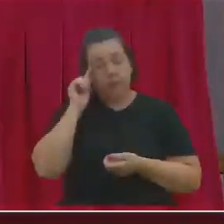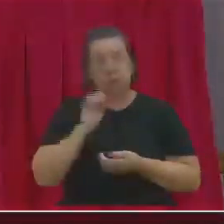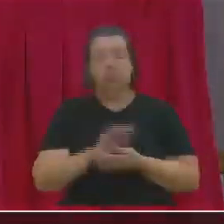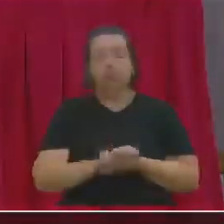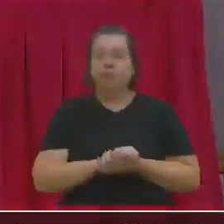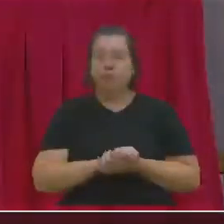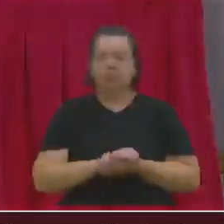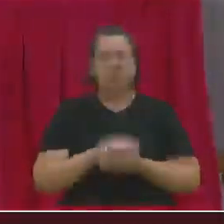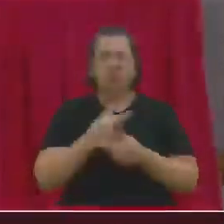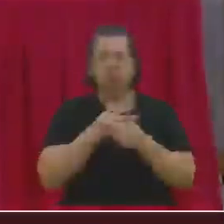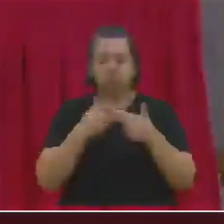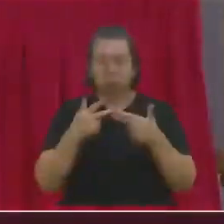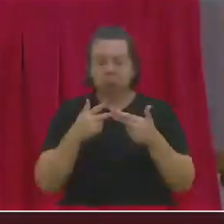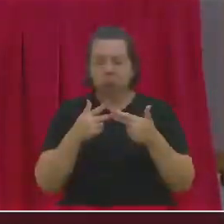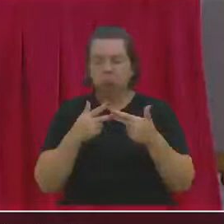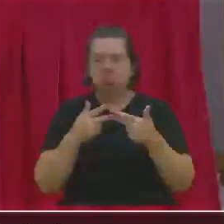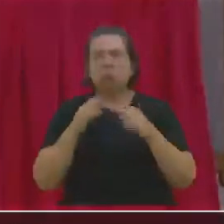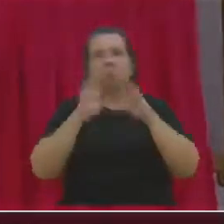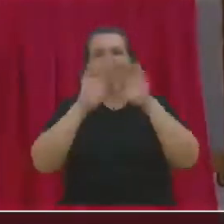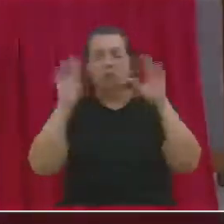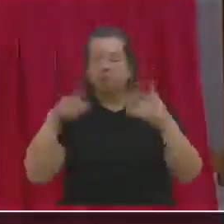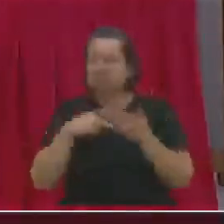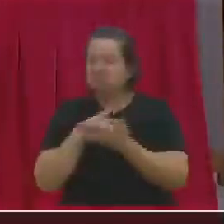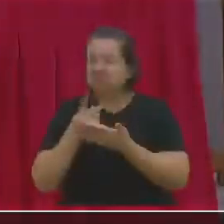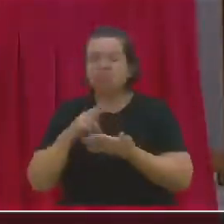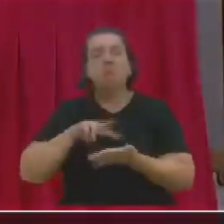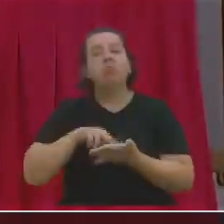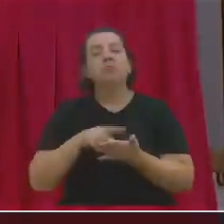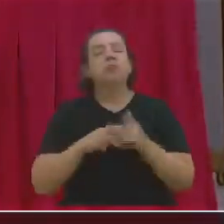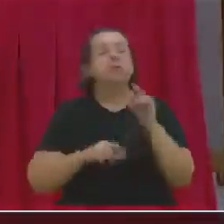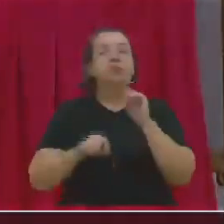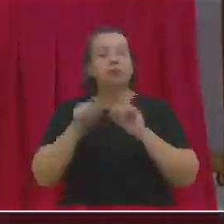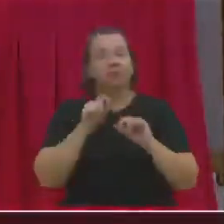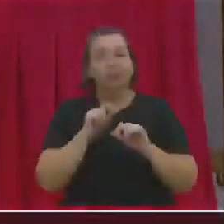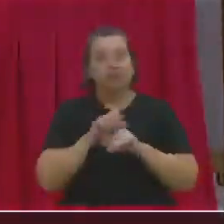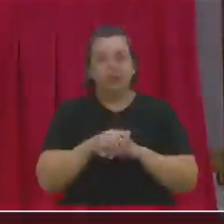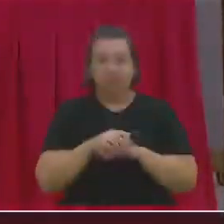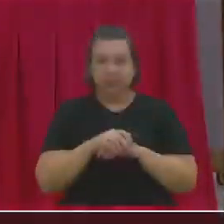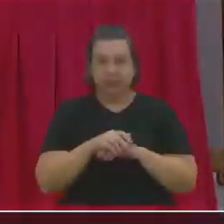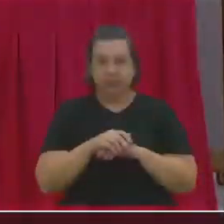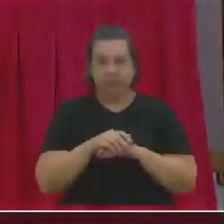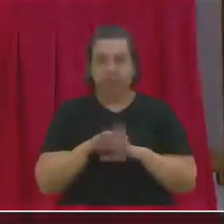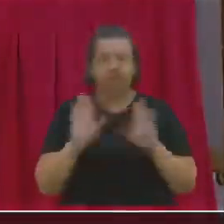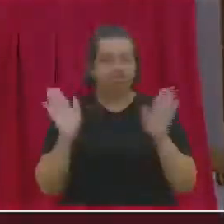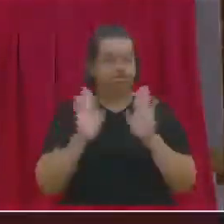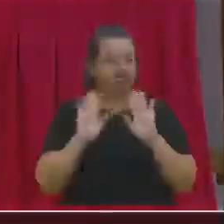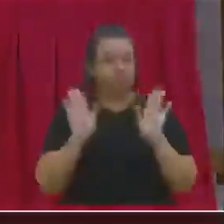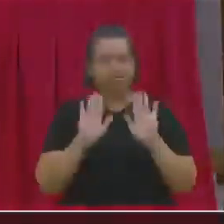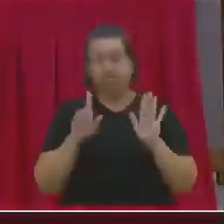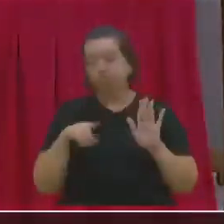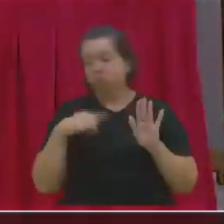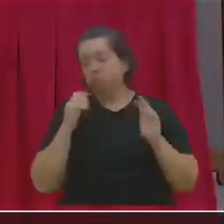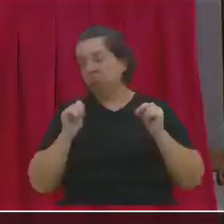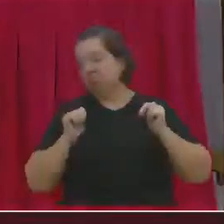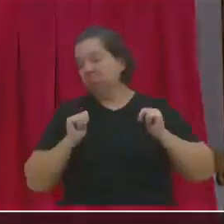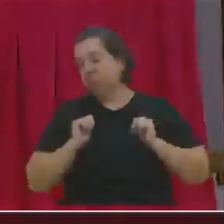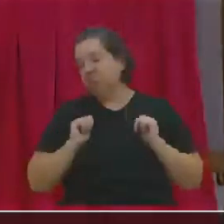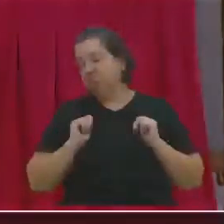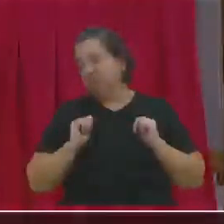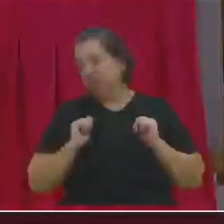Buscar as coisas do alto significa o quê? Não ficarmos